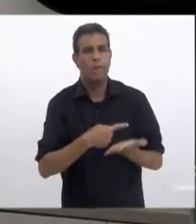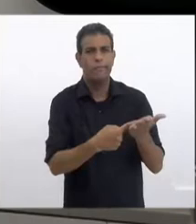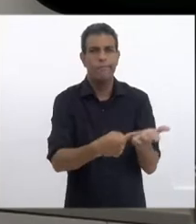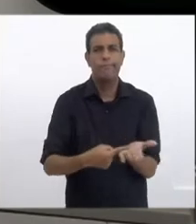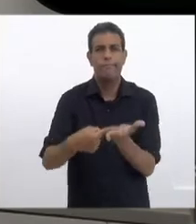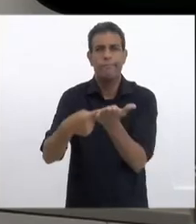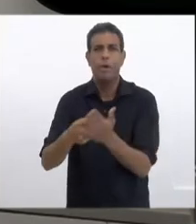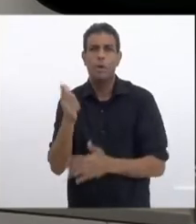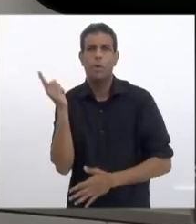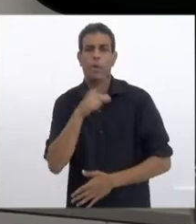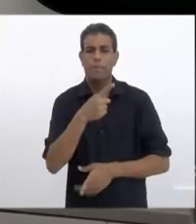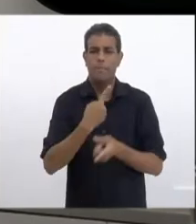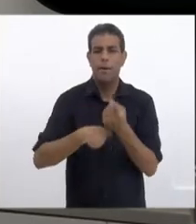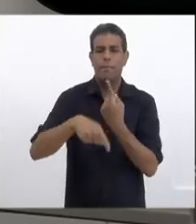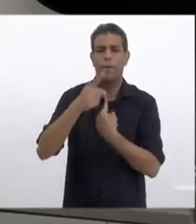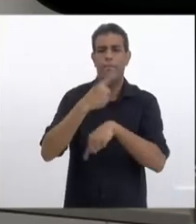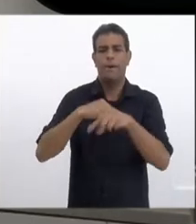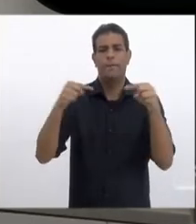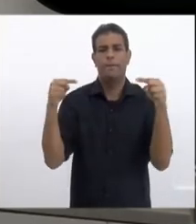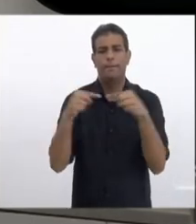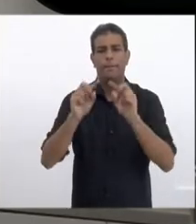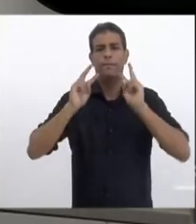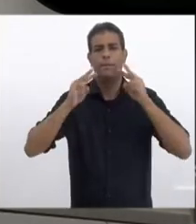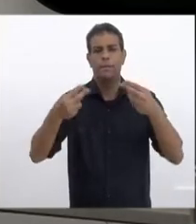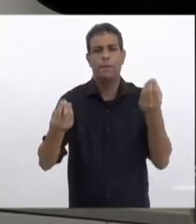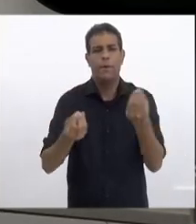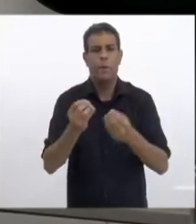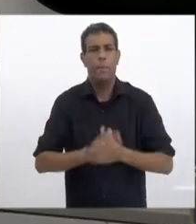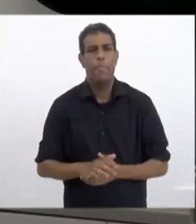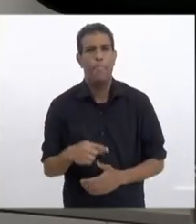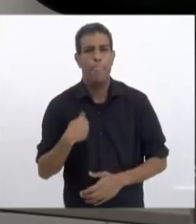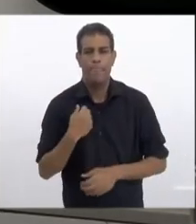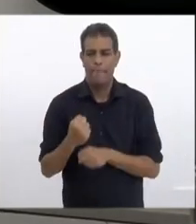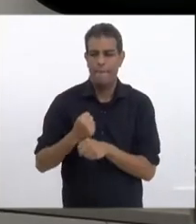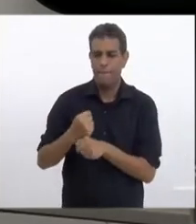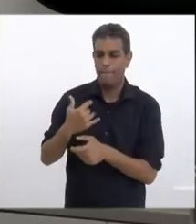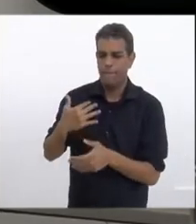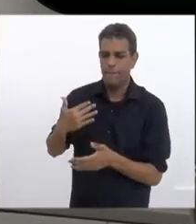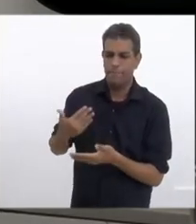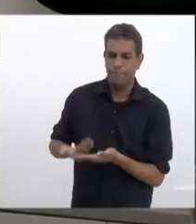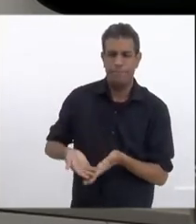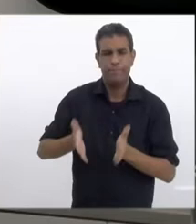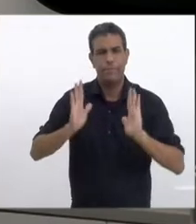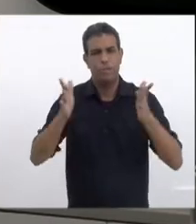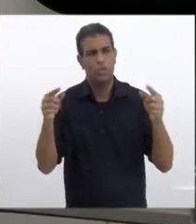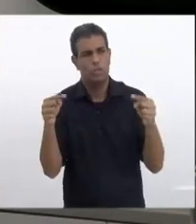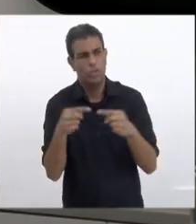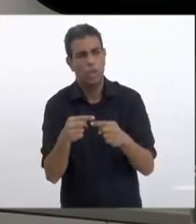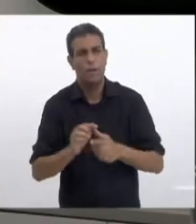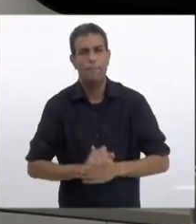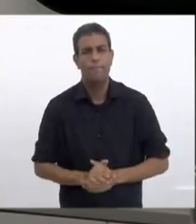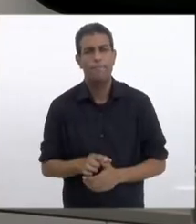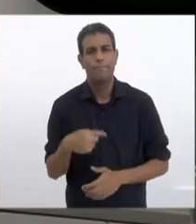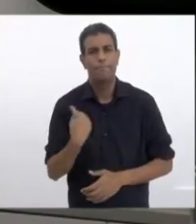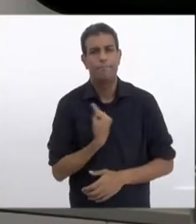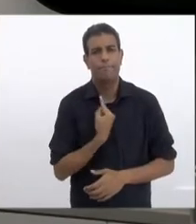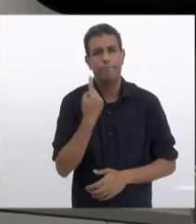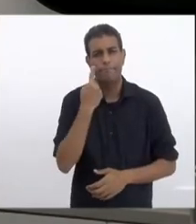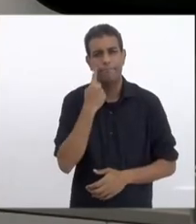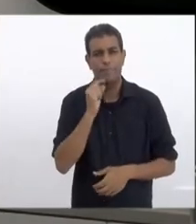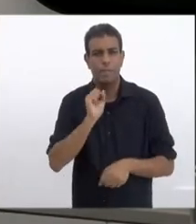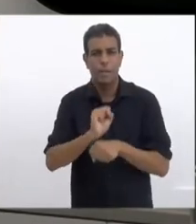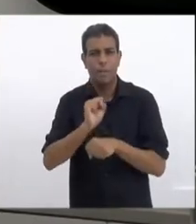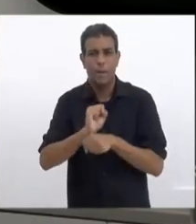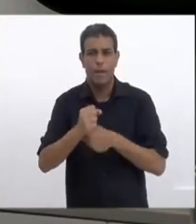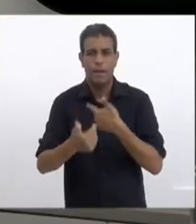de suprir essa necessidade. Nos últimos anos, a gente teve uma pequena estagnação,